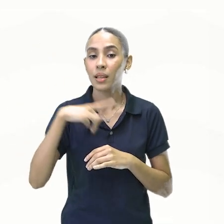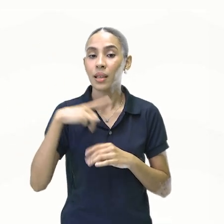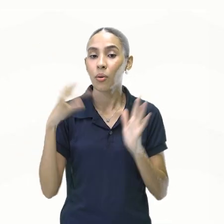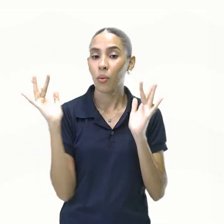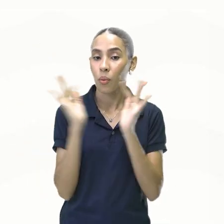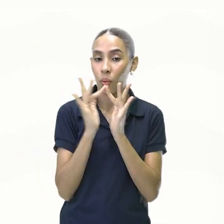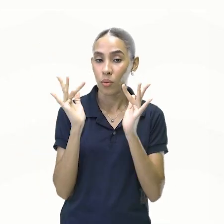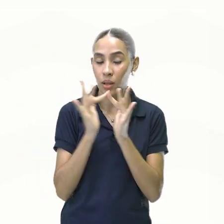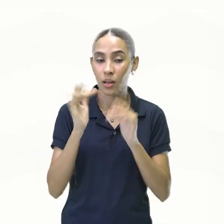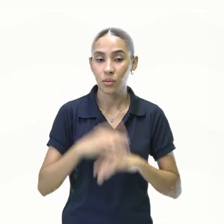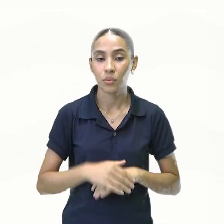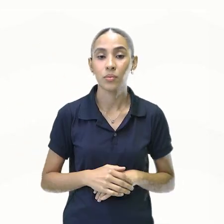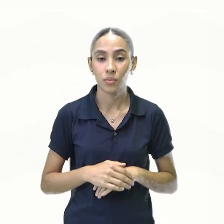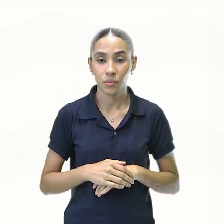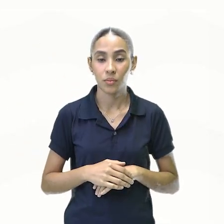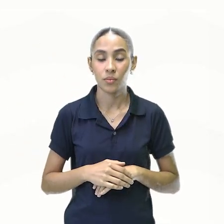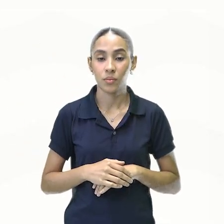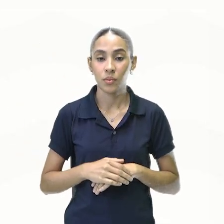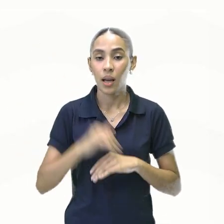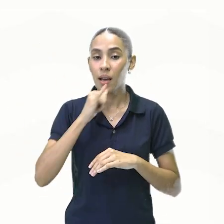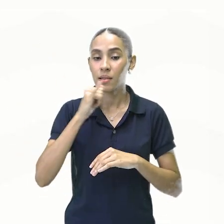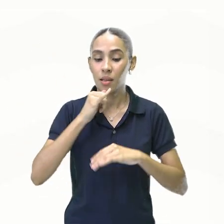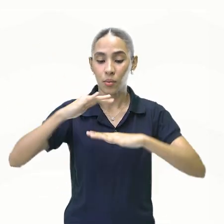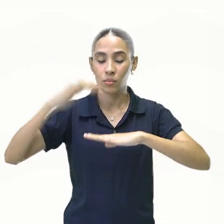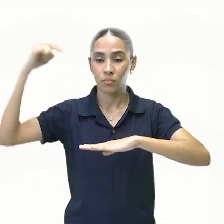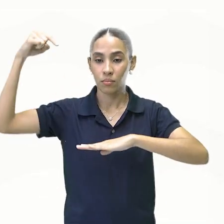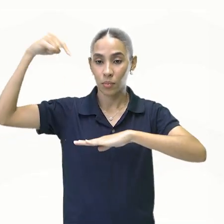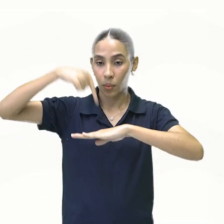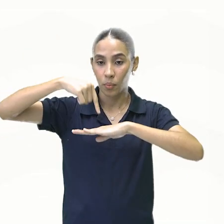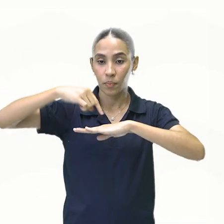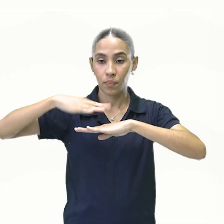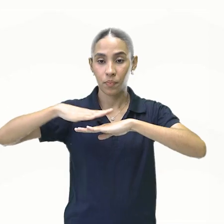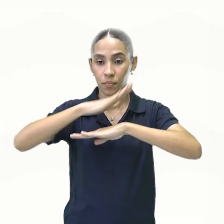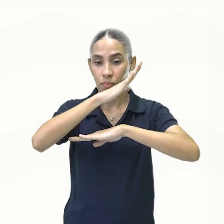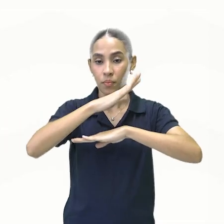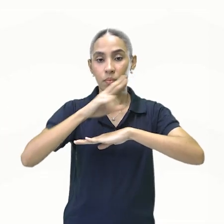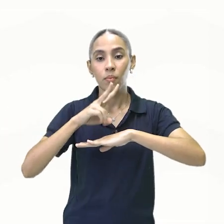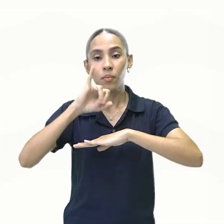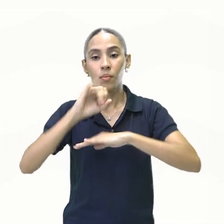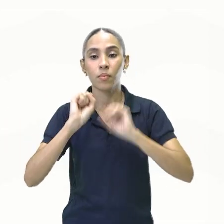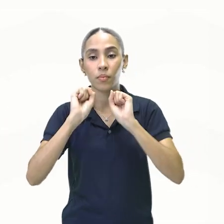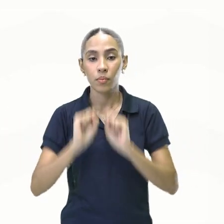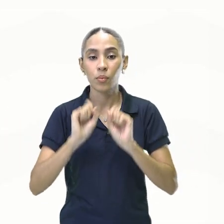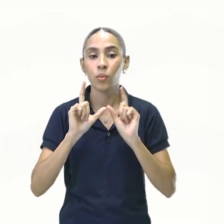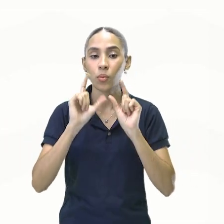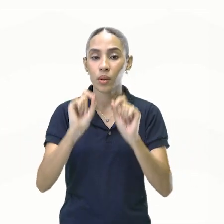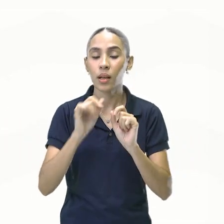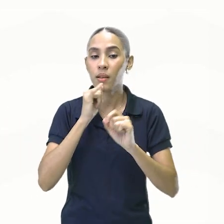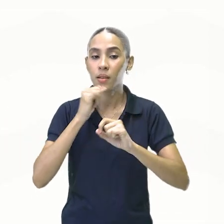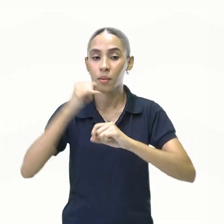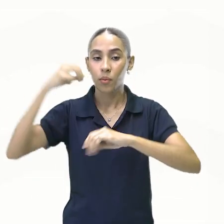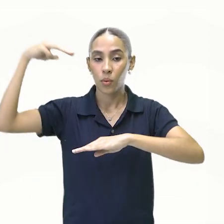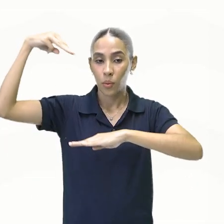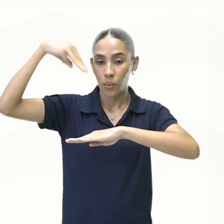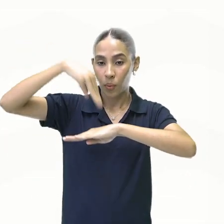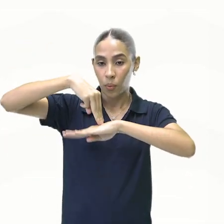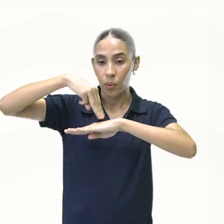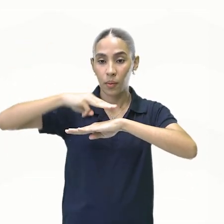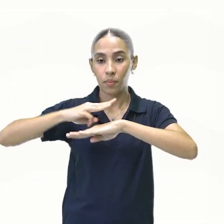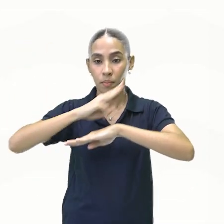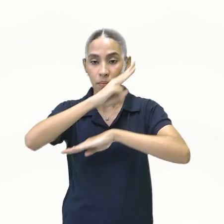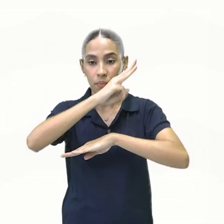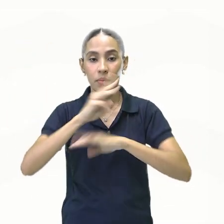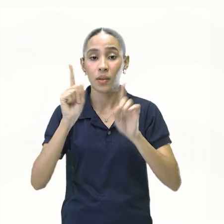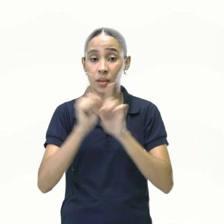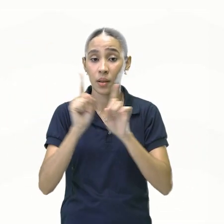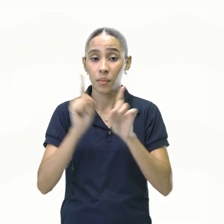luz incide sobre uma superfície, ela pode ser